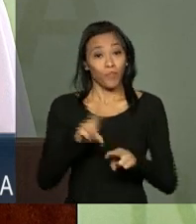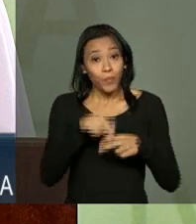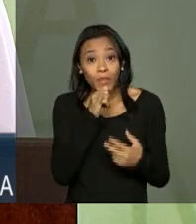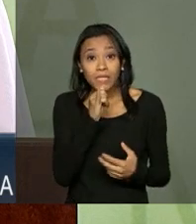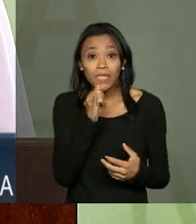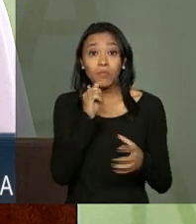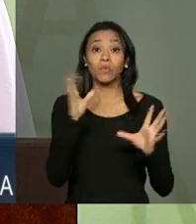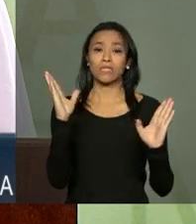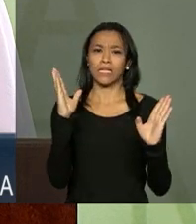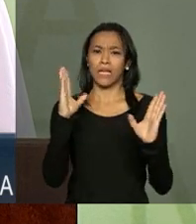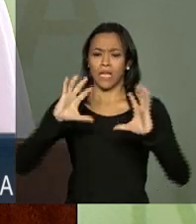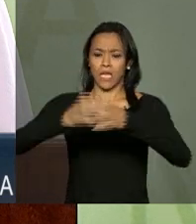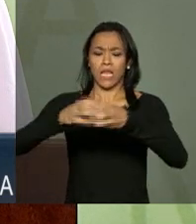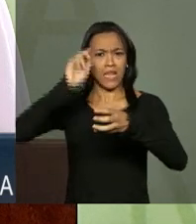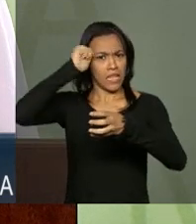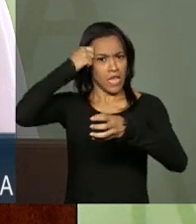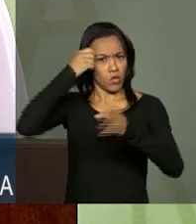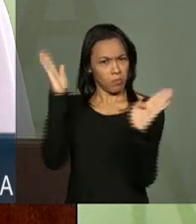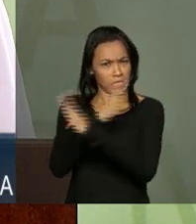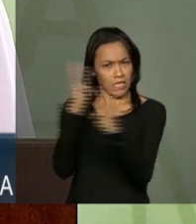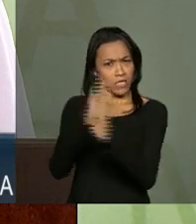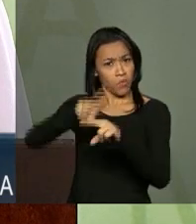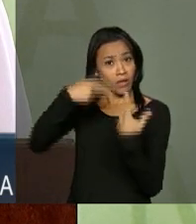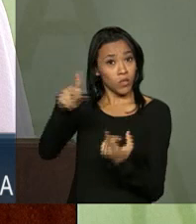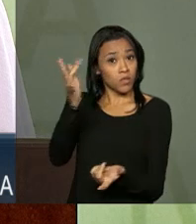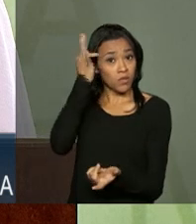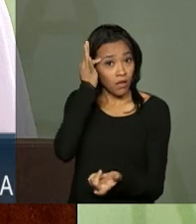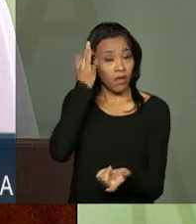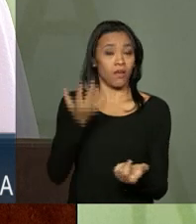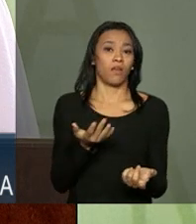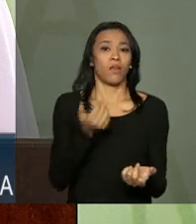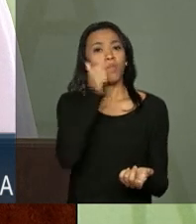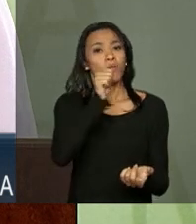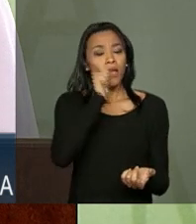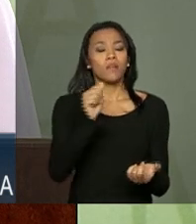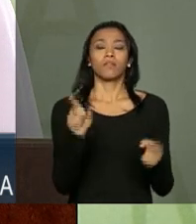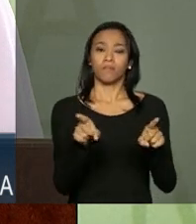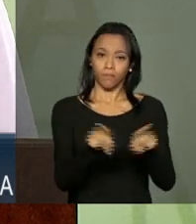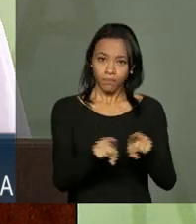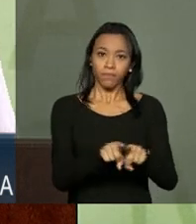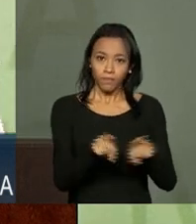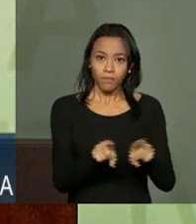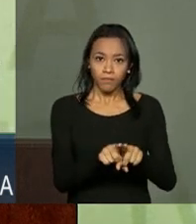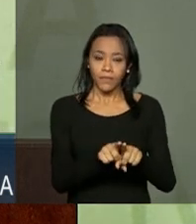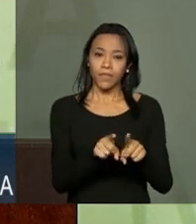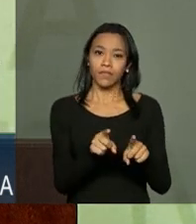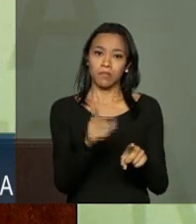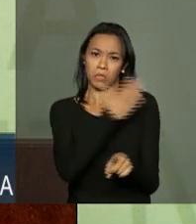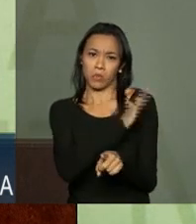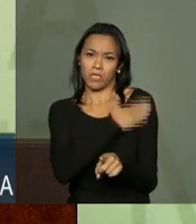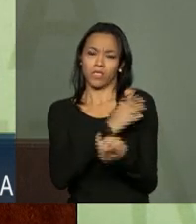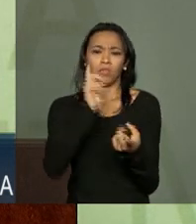negros perseguidos em sua fé, das mulheres atingidas simultaneamente pelo preconceito